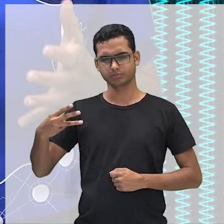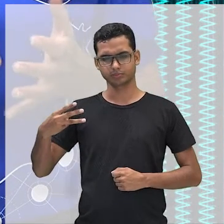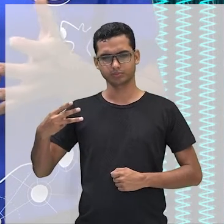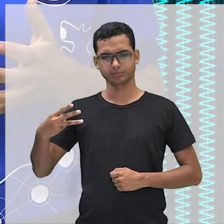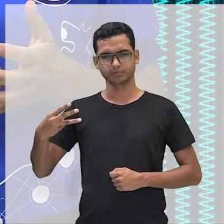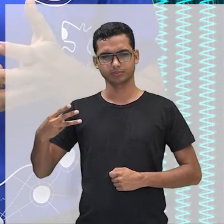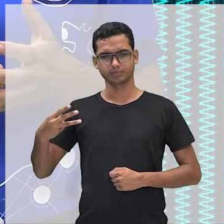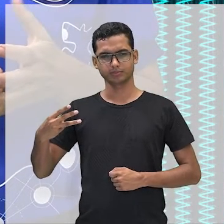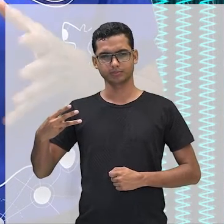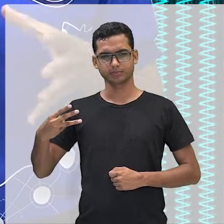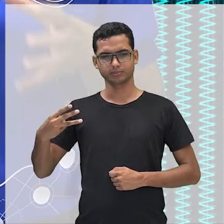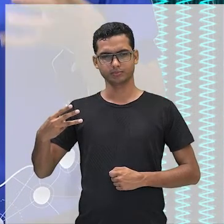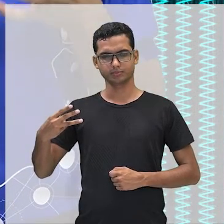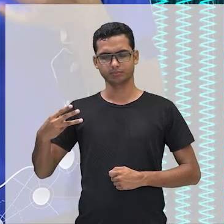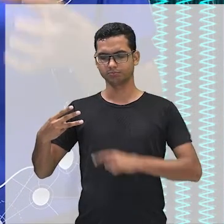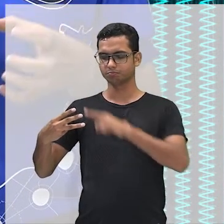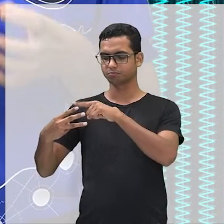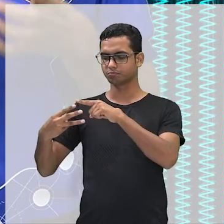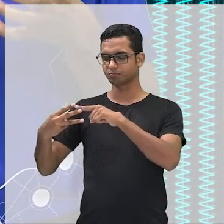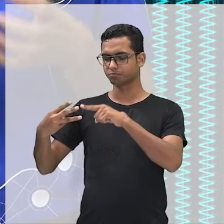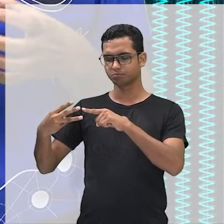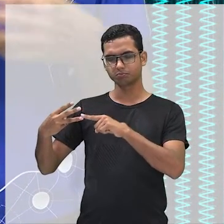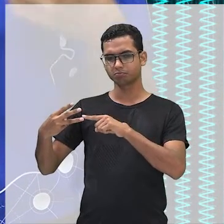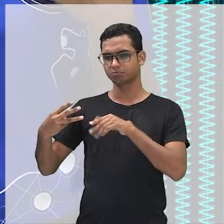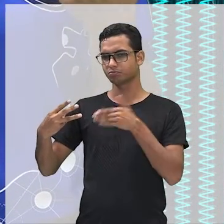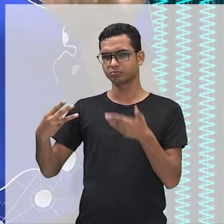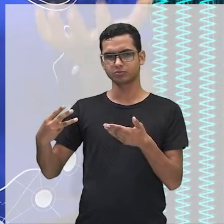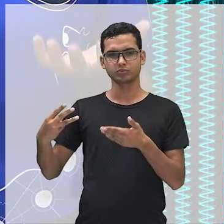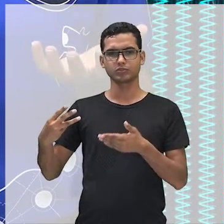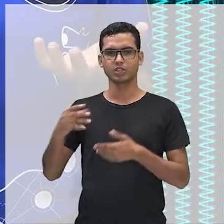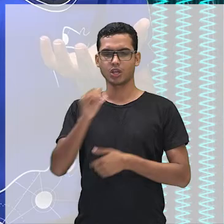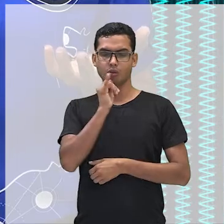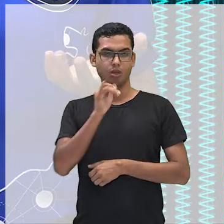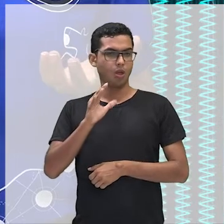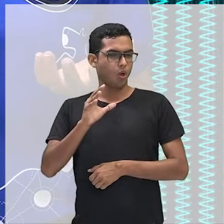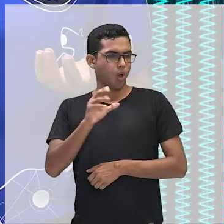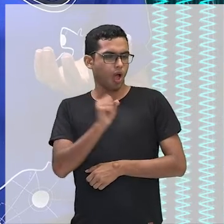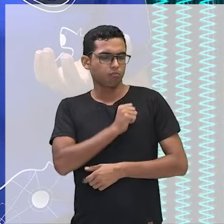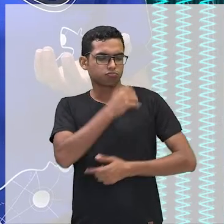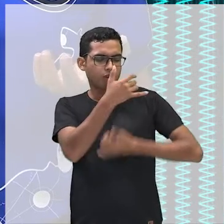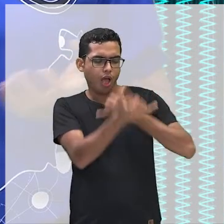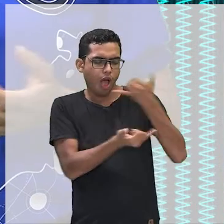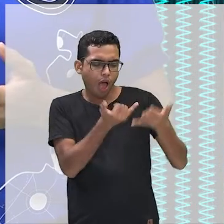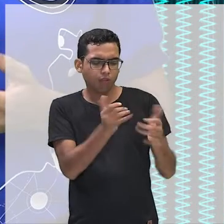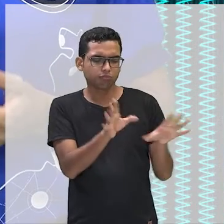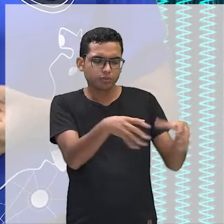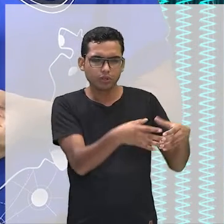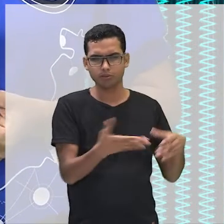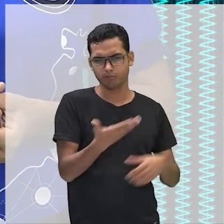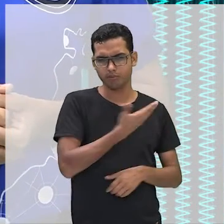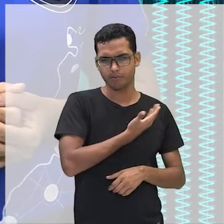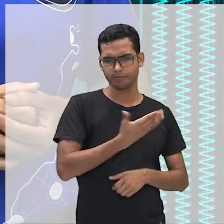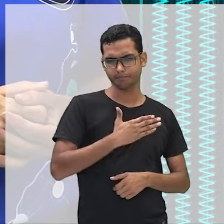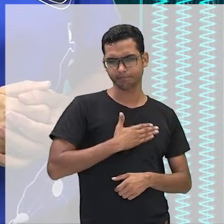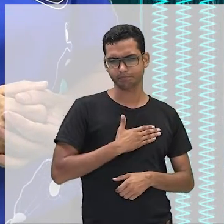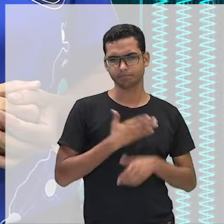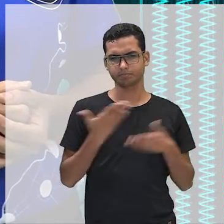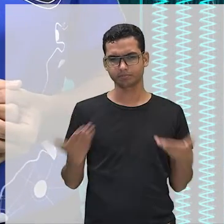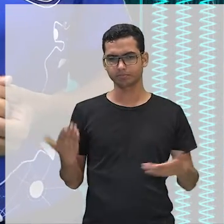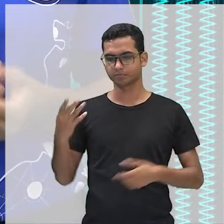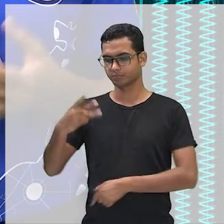you ou them? Eu amo brincar com eles, os meus amigos. Vamos ver a